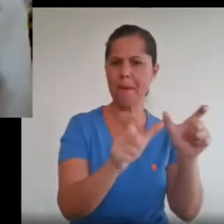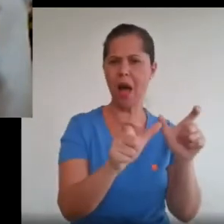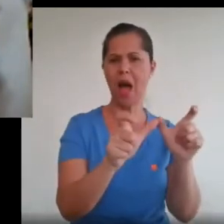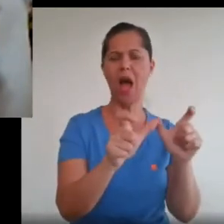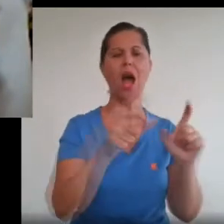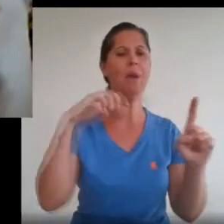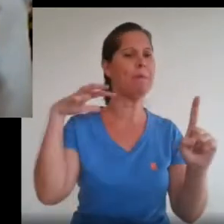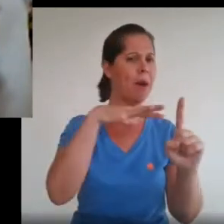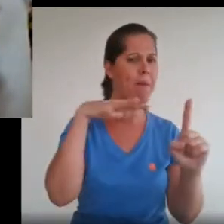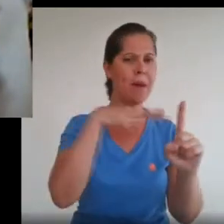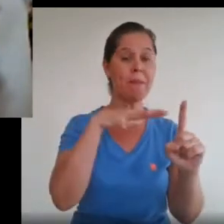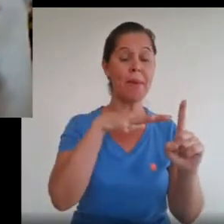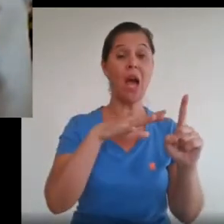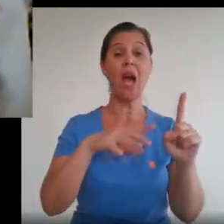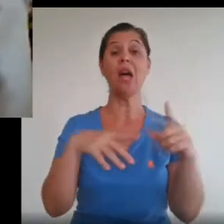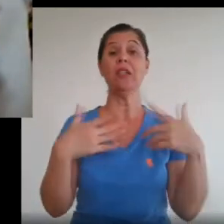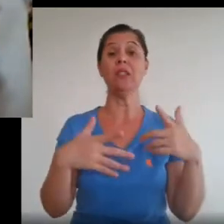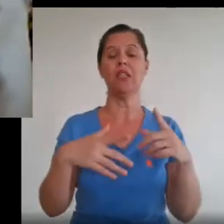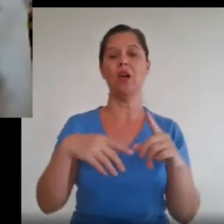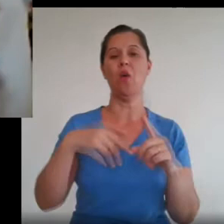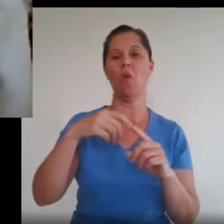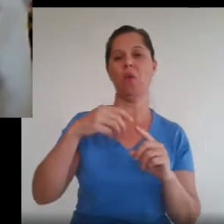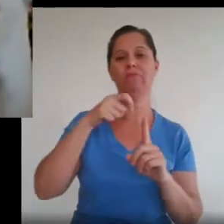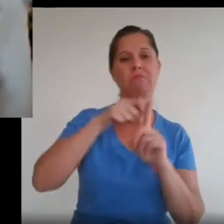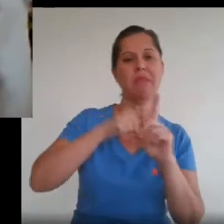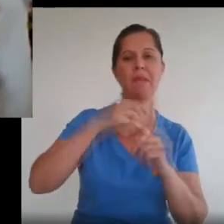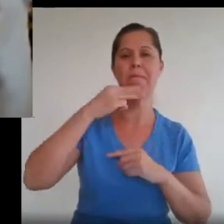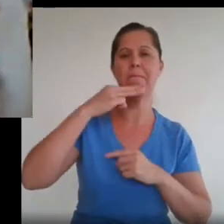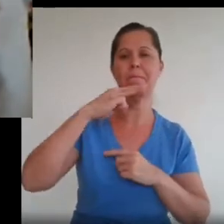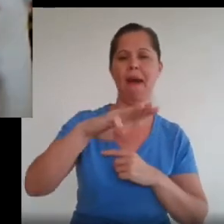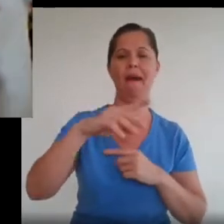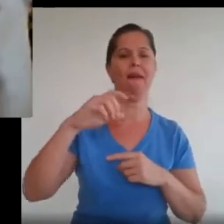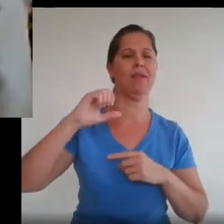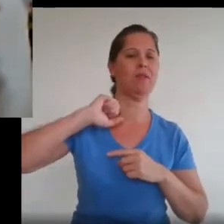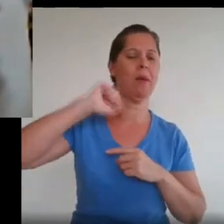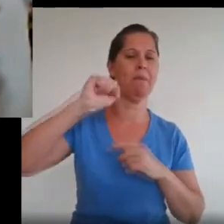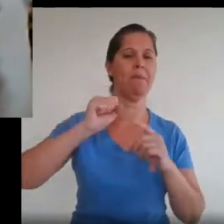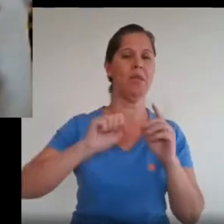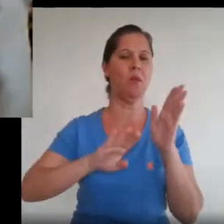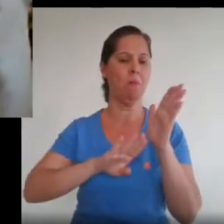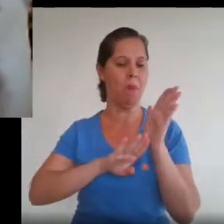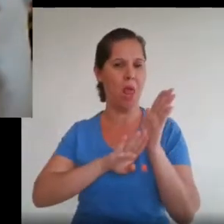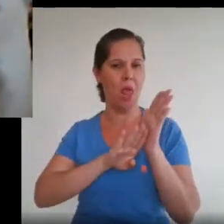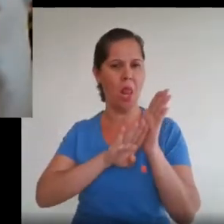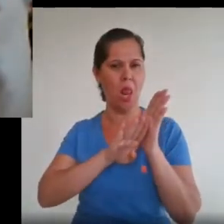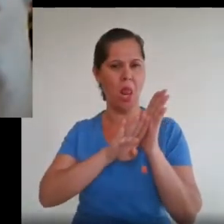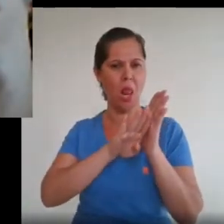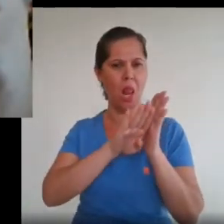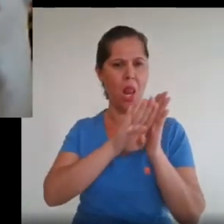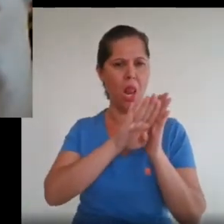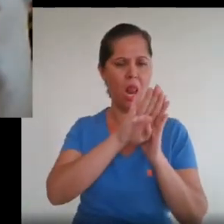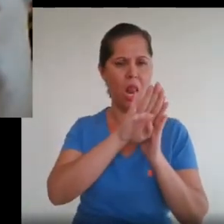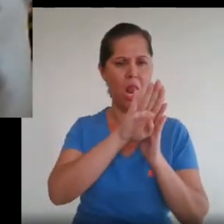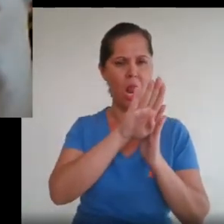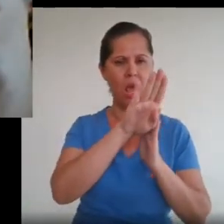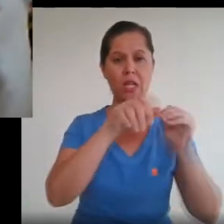fatal, cresceu assustadoramente em março, abril, maio, junho, julho, agosto, setembro. E